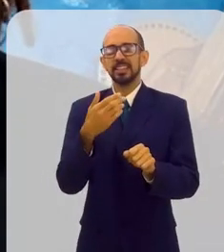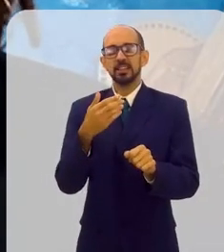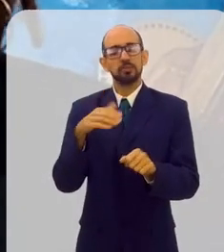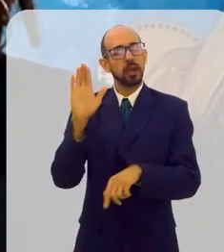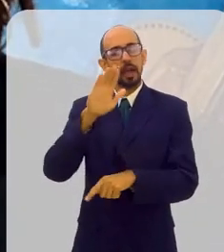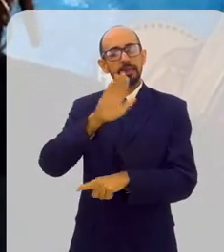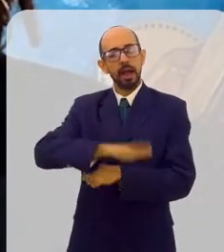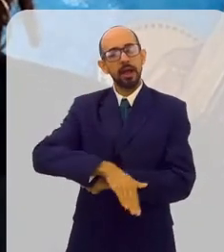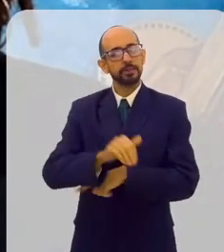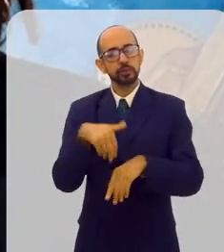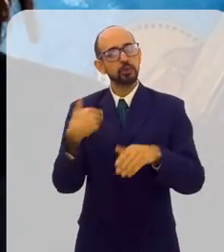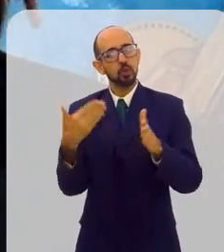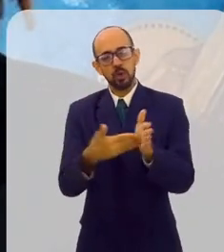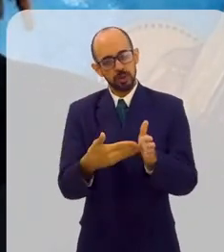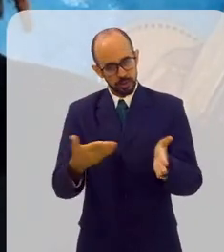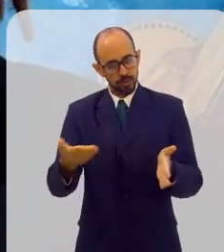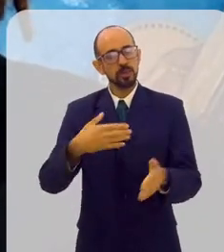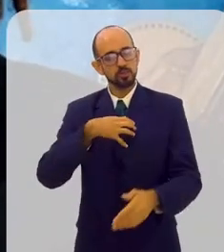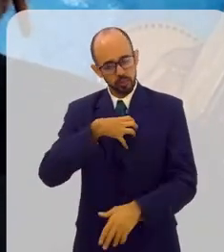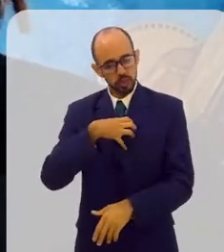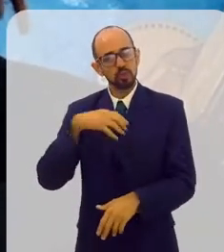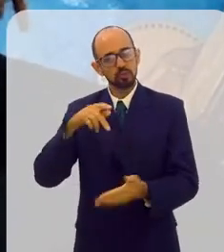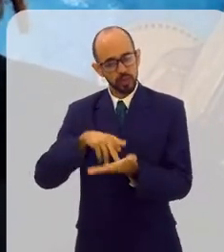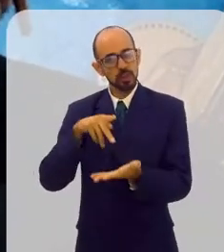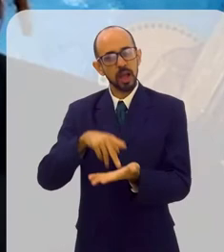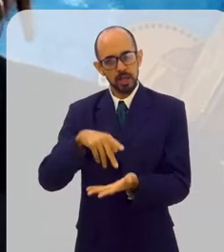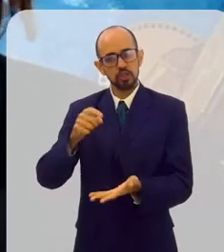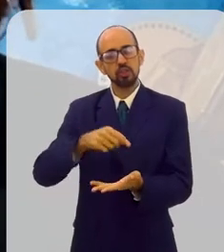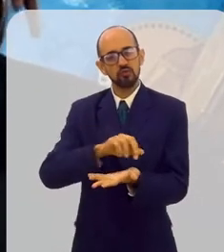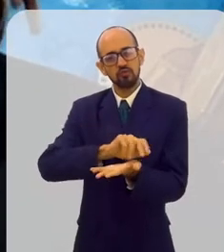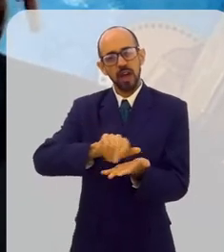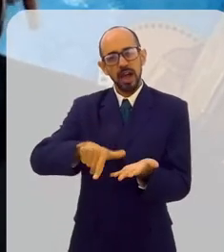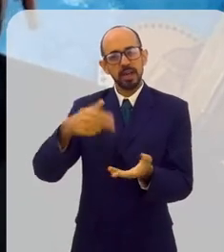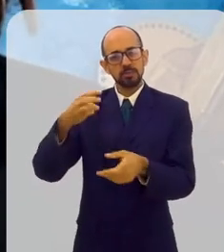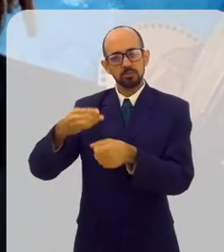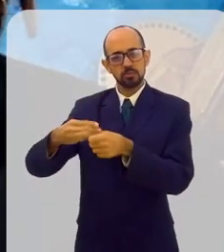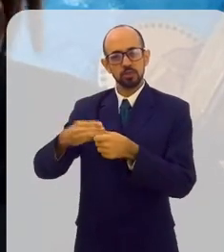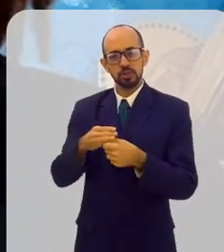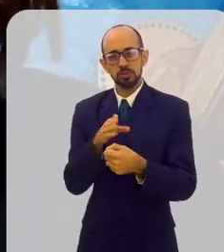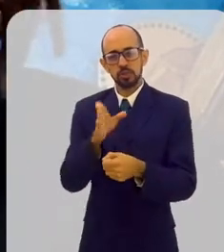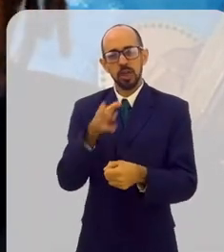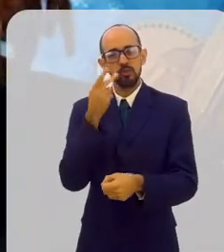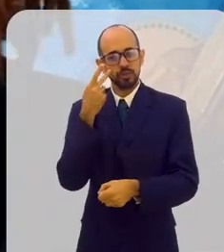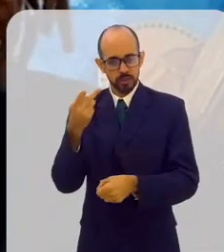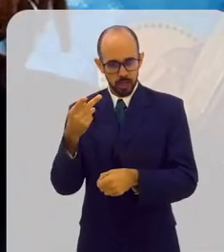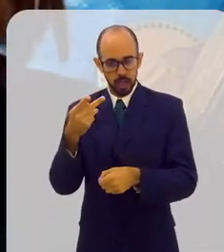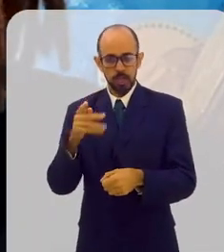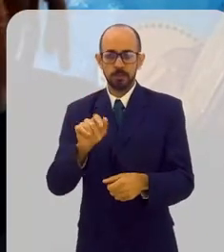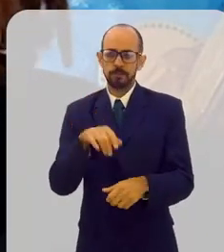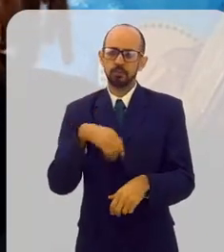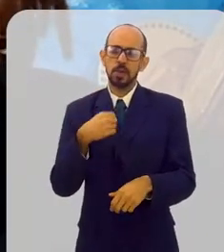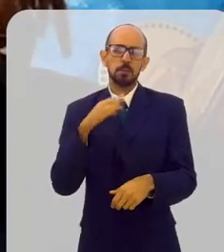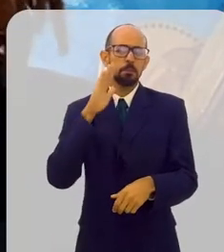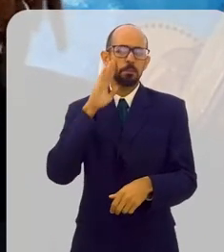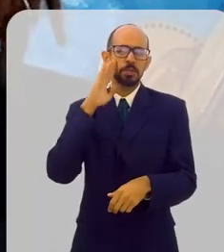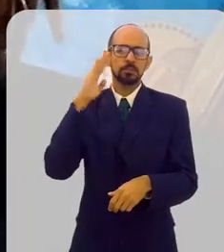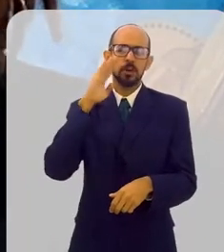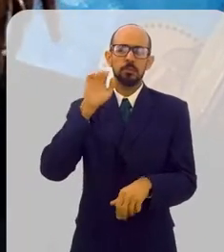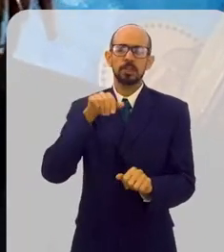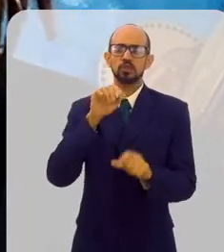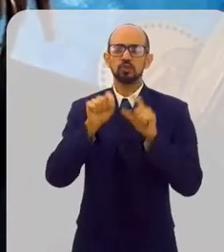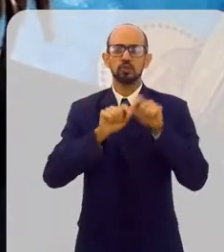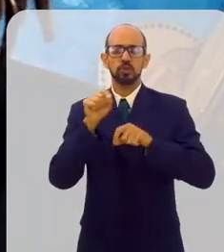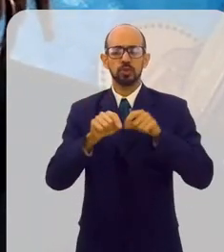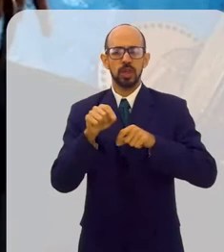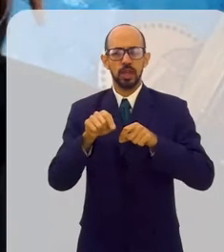tarde, né? É, e eu sinto isso em muitos lugares que eu piso, assim, né? Principalmente indo mais para fora desse